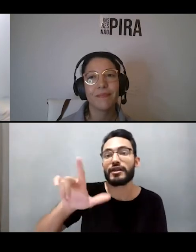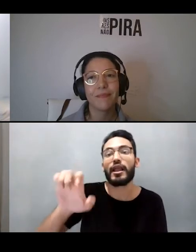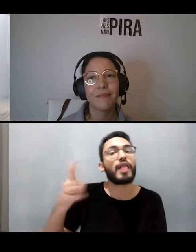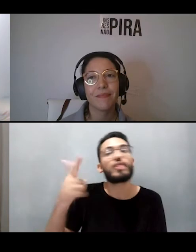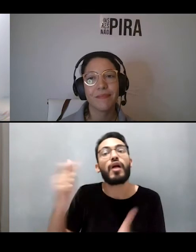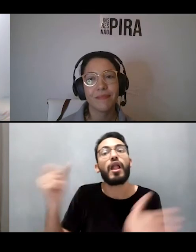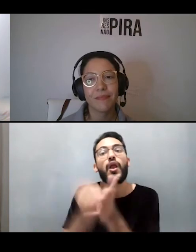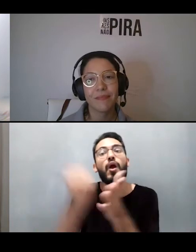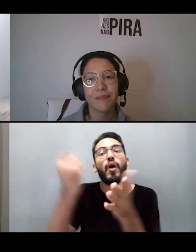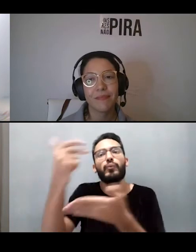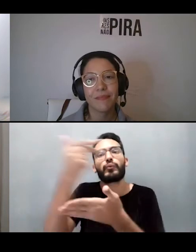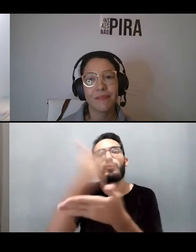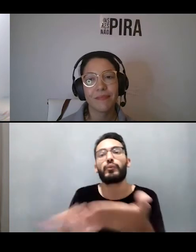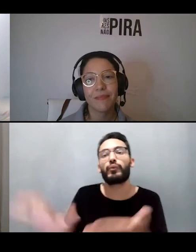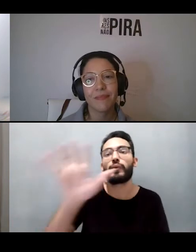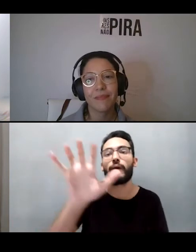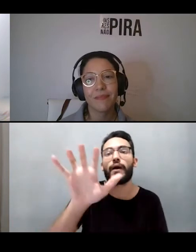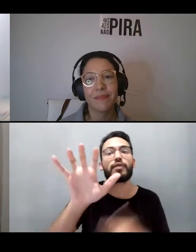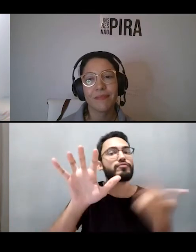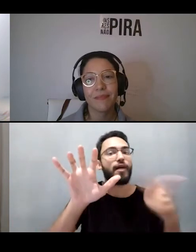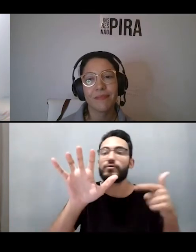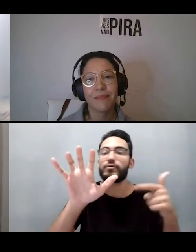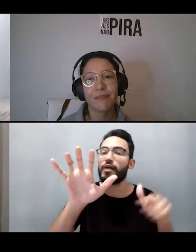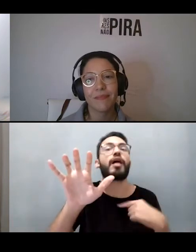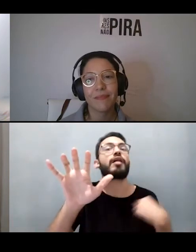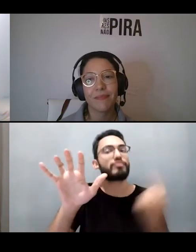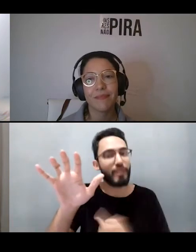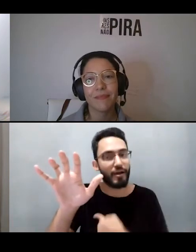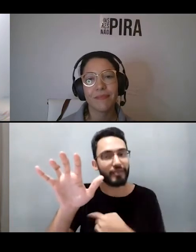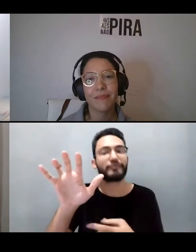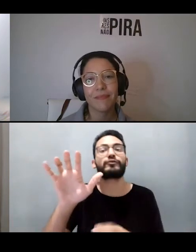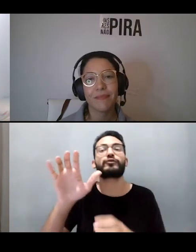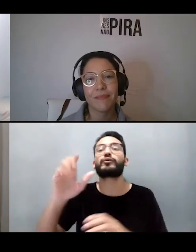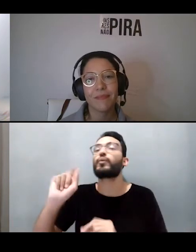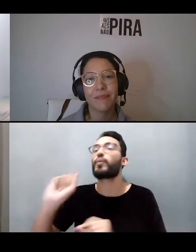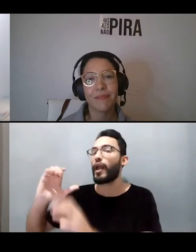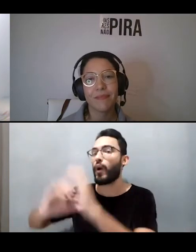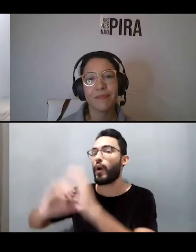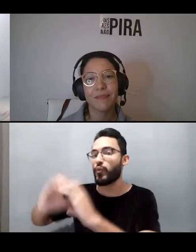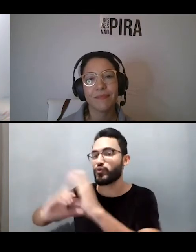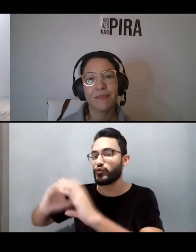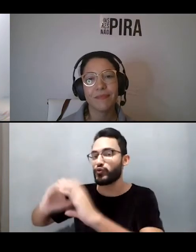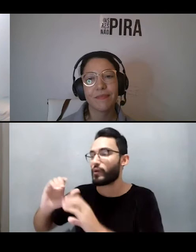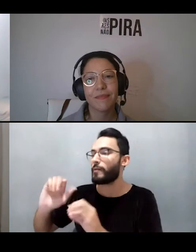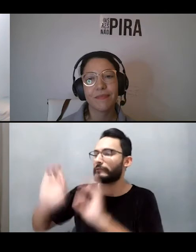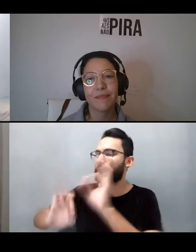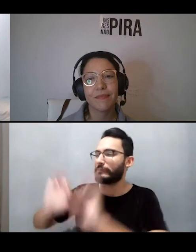não tínhamos um logo. E aí lançamos um concurso dentro da comunidade. Tivemos algumas